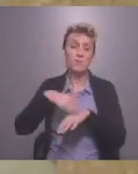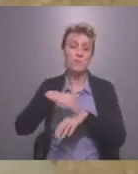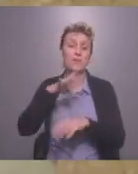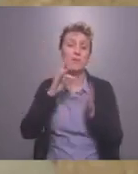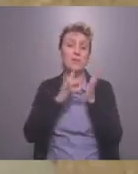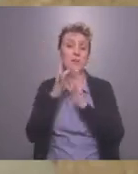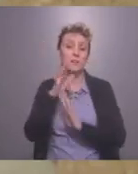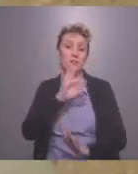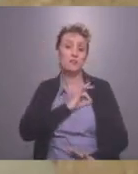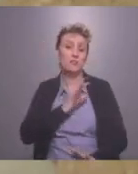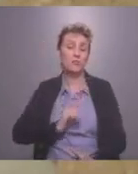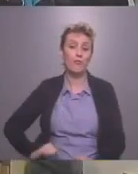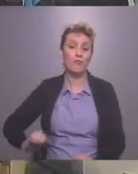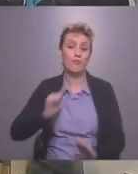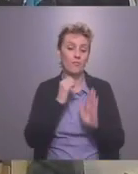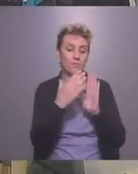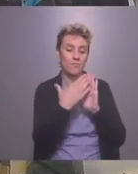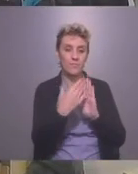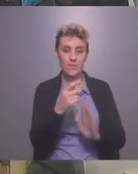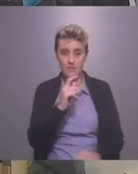Cristo nosso Senhor.